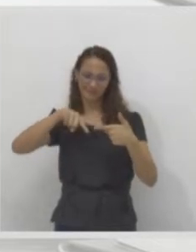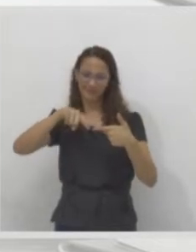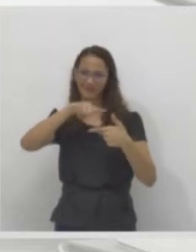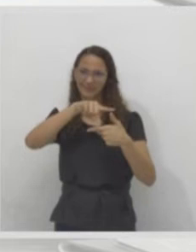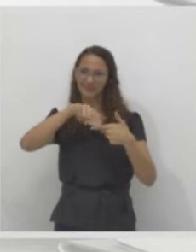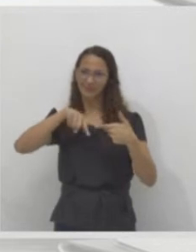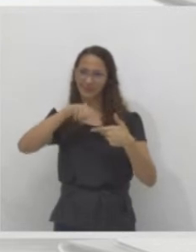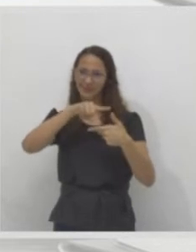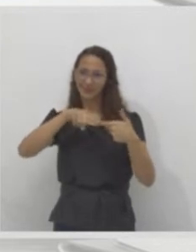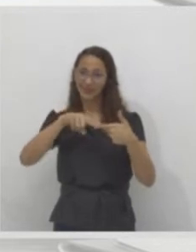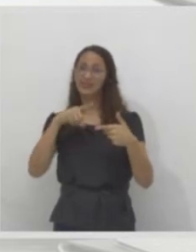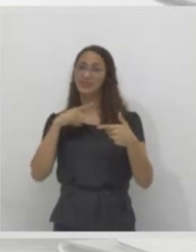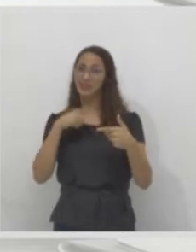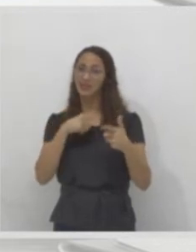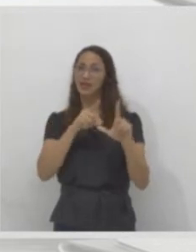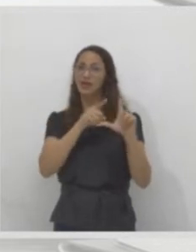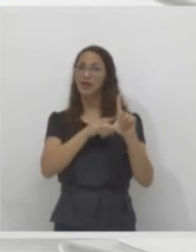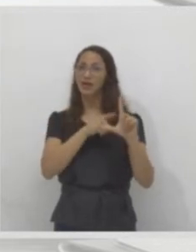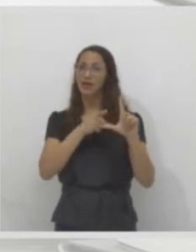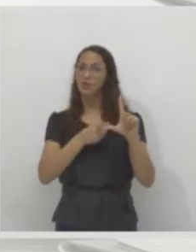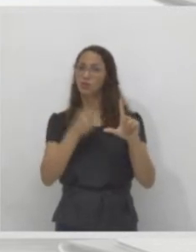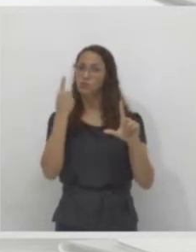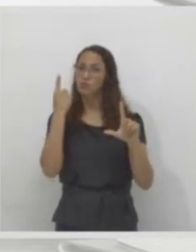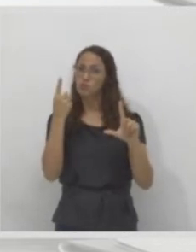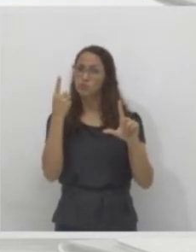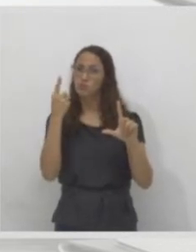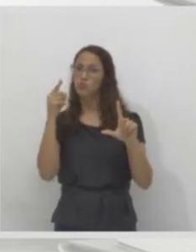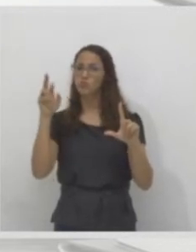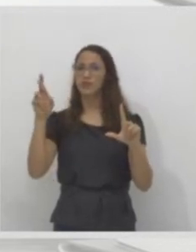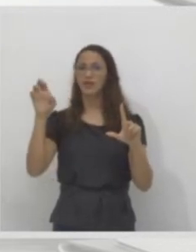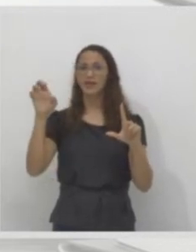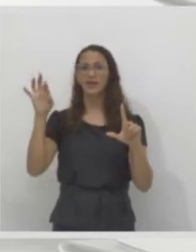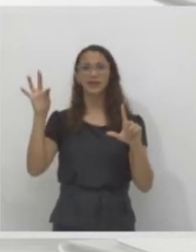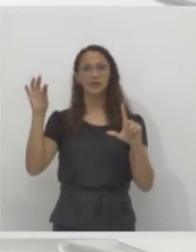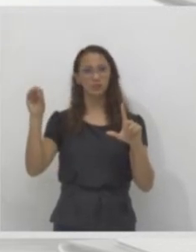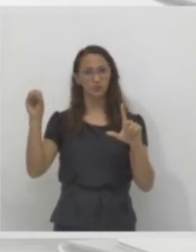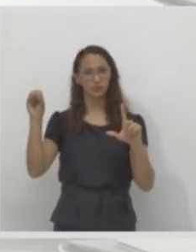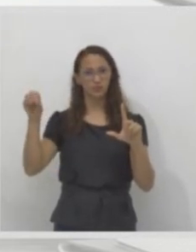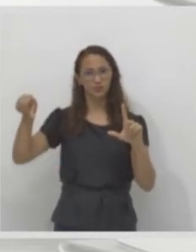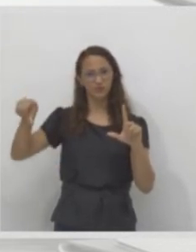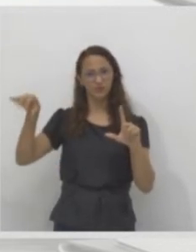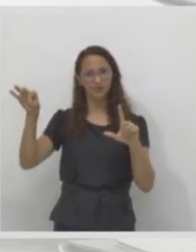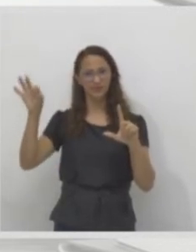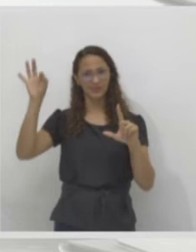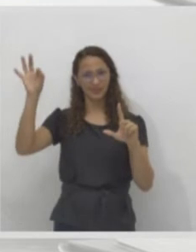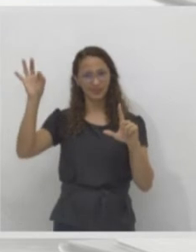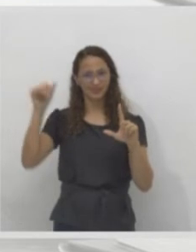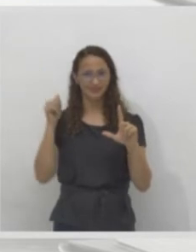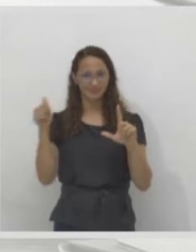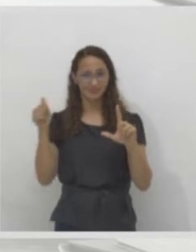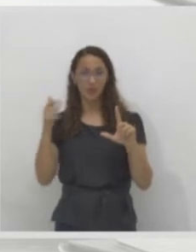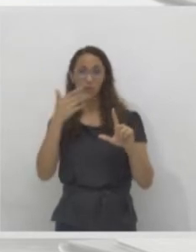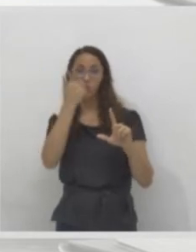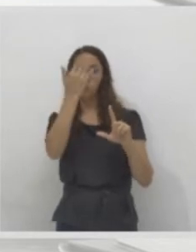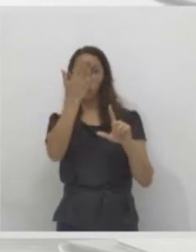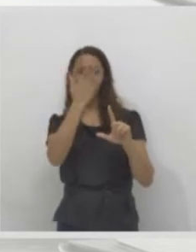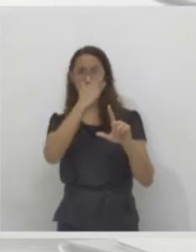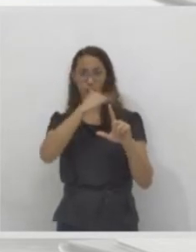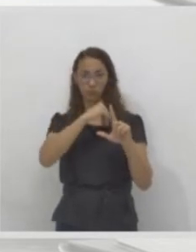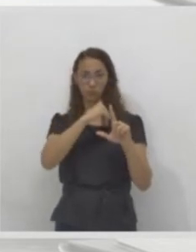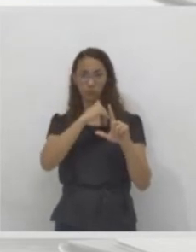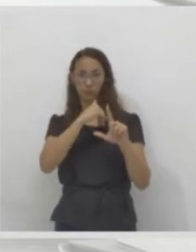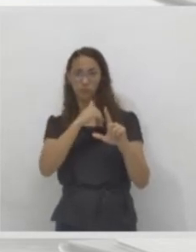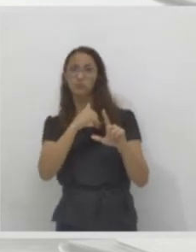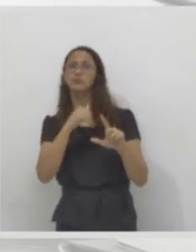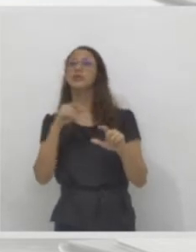outros ângulos, eles têm uma medida menor que 90 graus. Mas que quando eu